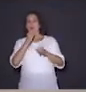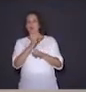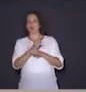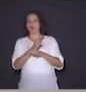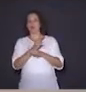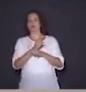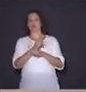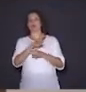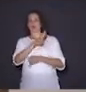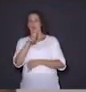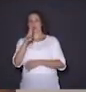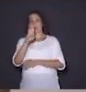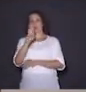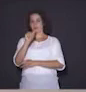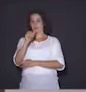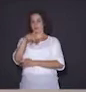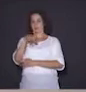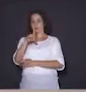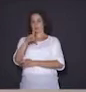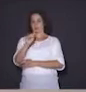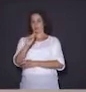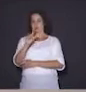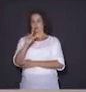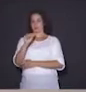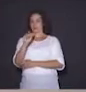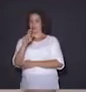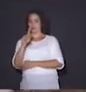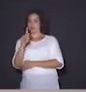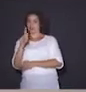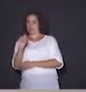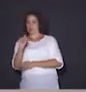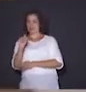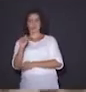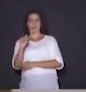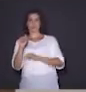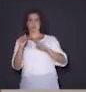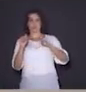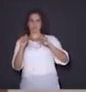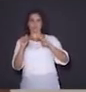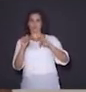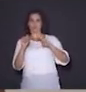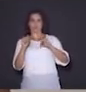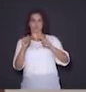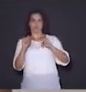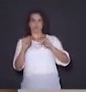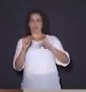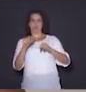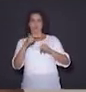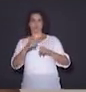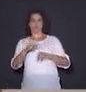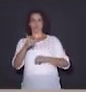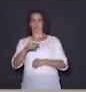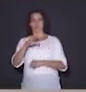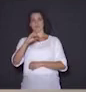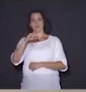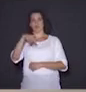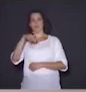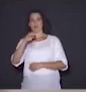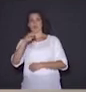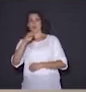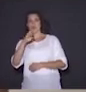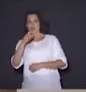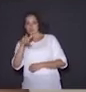ele nunca foi prestado nesse regime a a a discussão da reforma dessa lei geral de telecomunicações